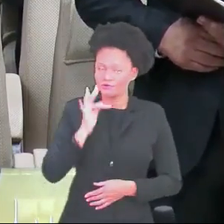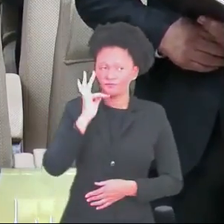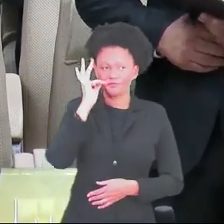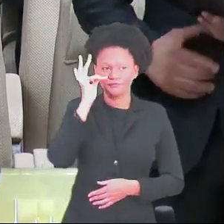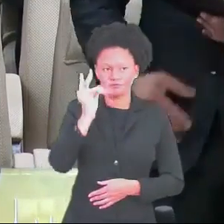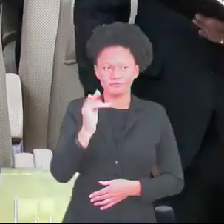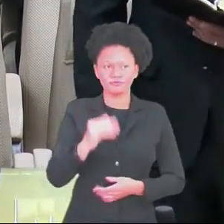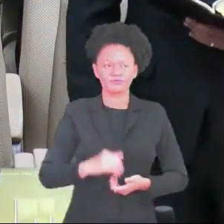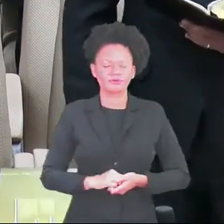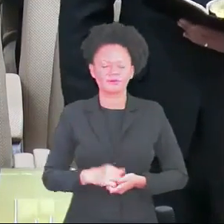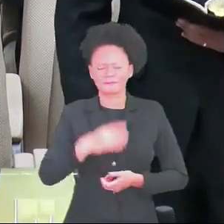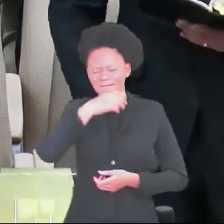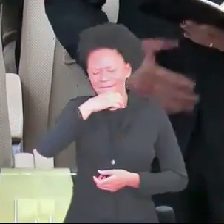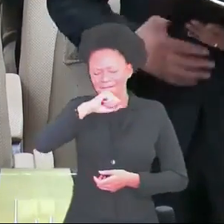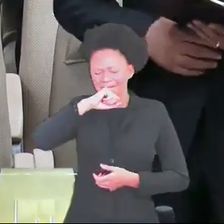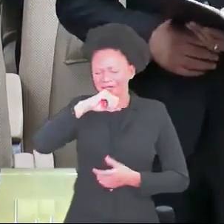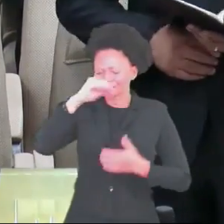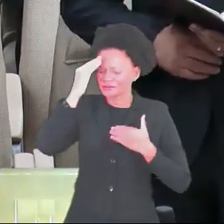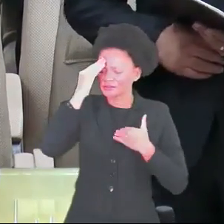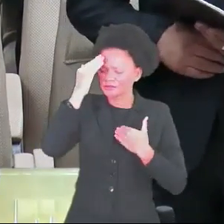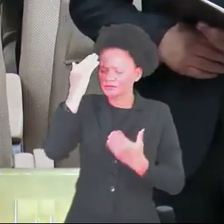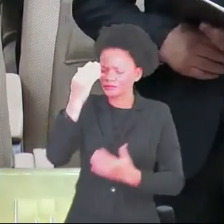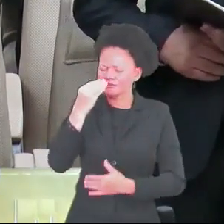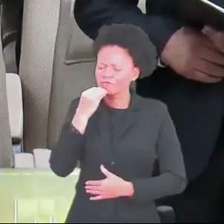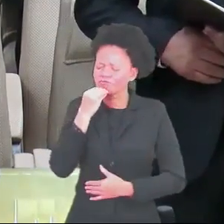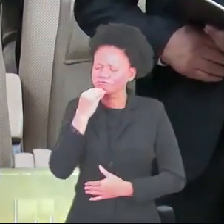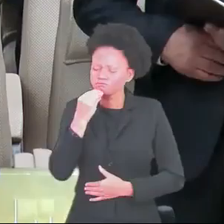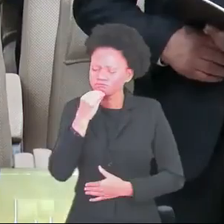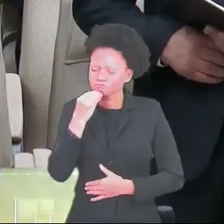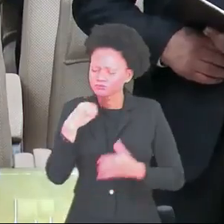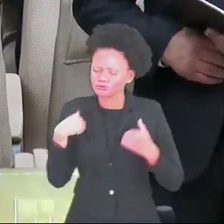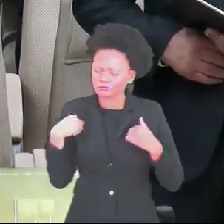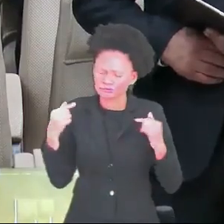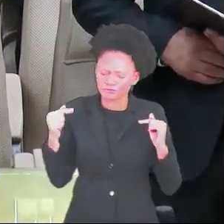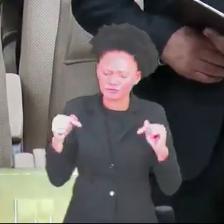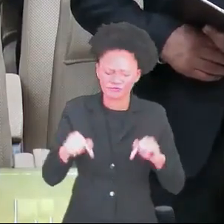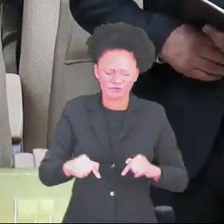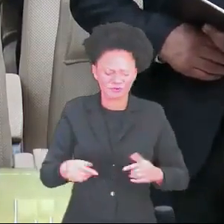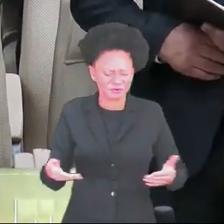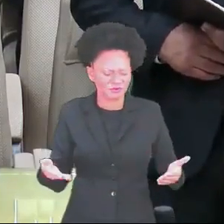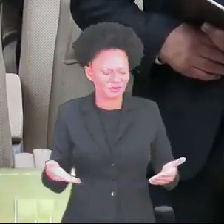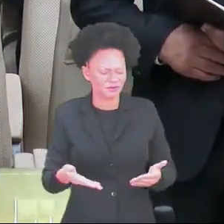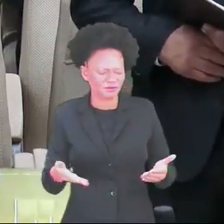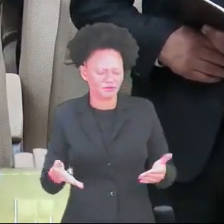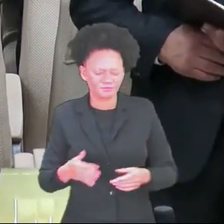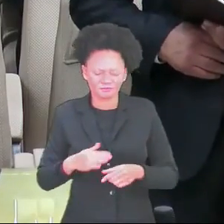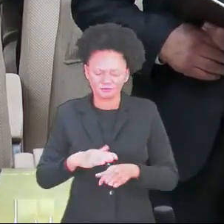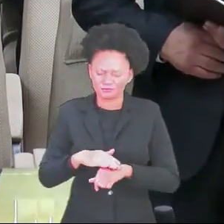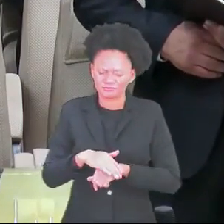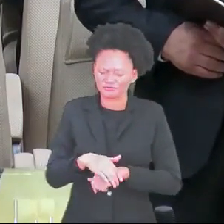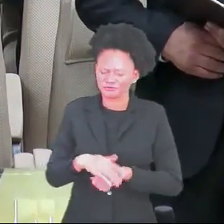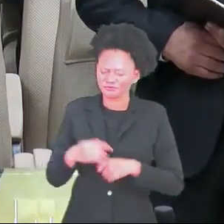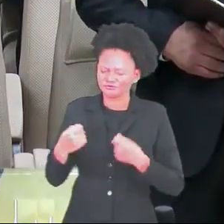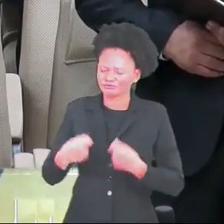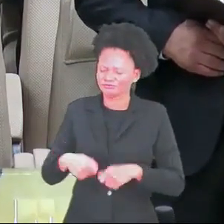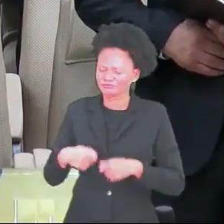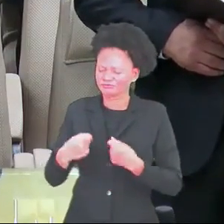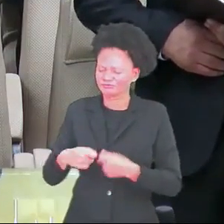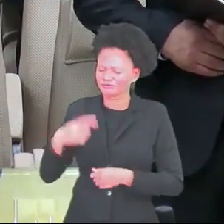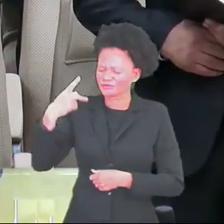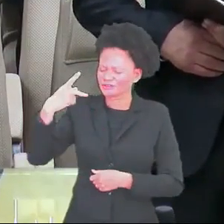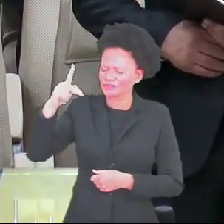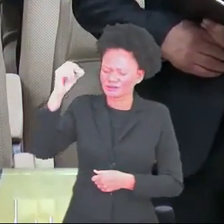te agradecemos, Senhor, pela oportunidade, Pai, de estarmos aqui nessa noite. E precisamos, Senhor, da